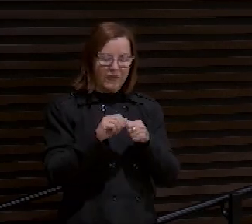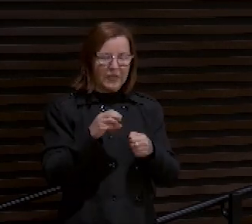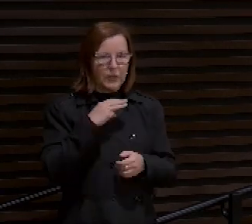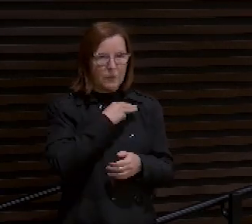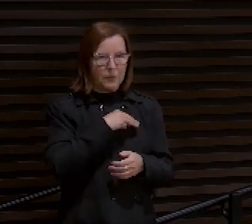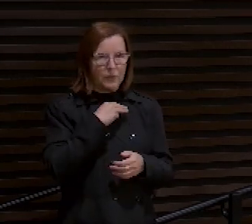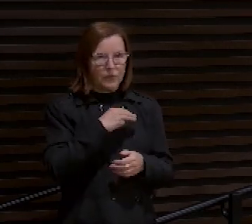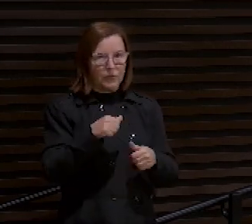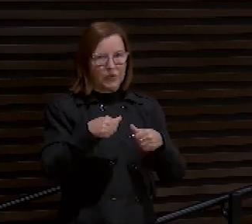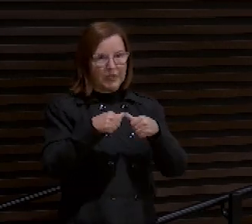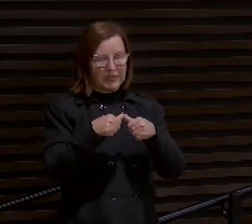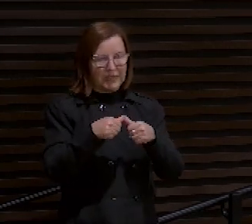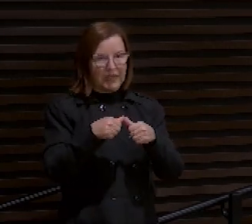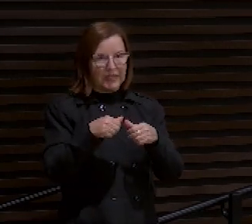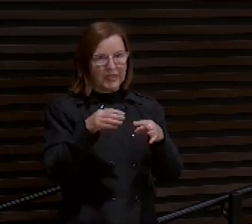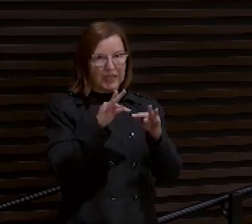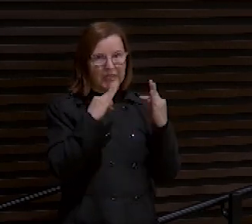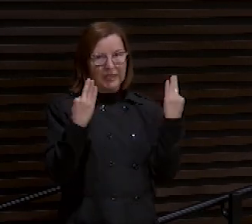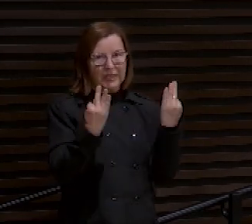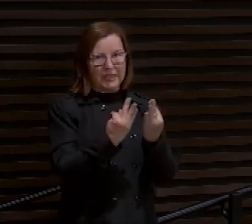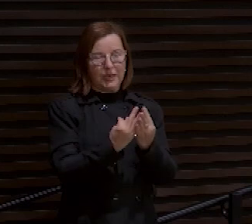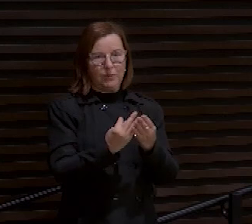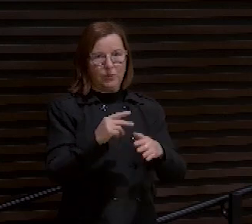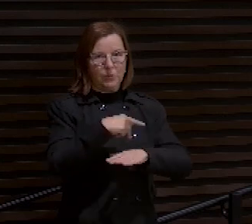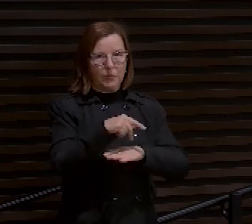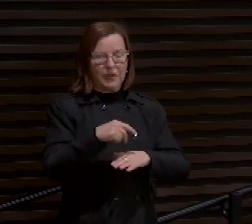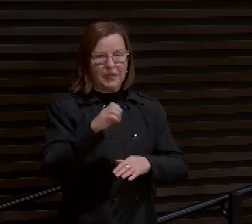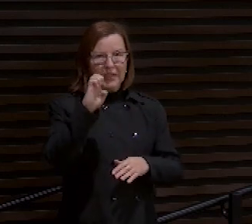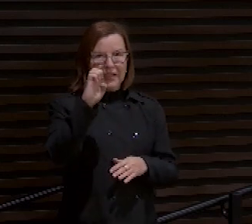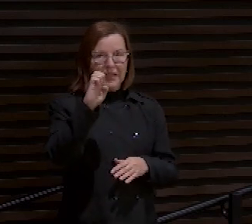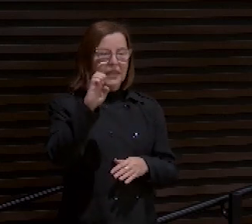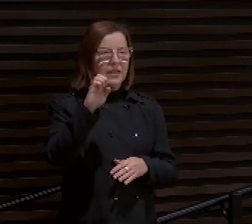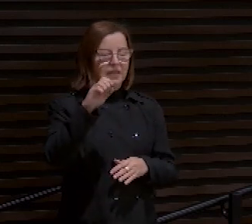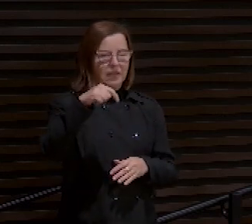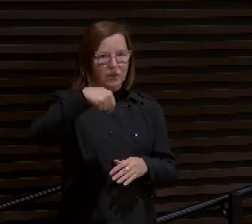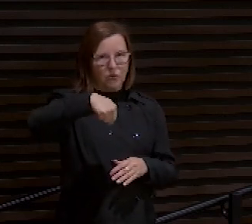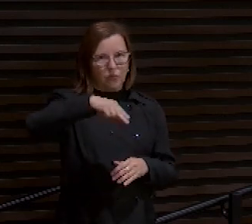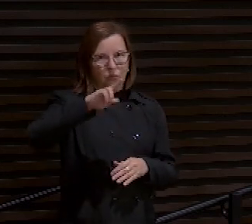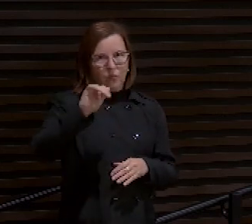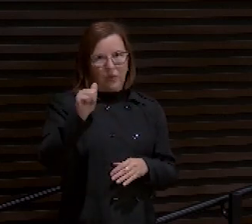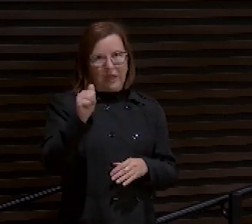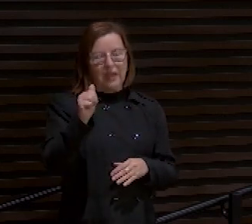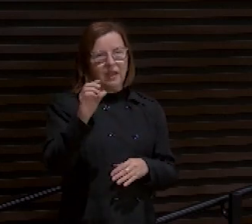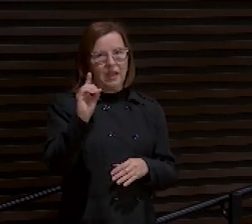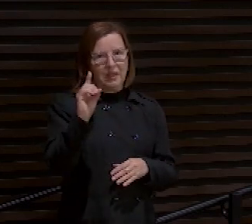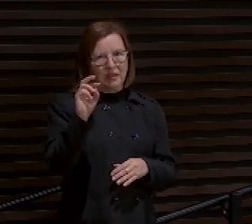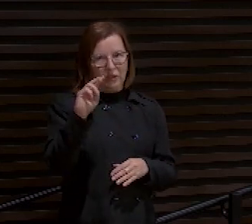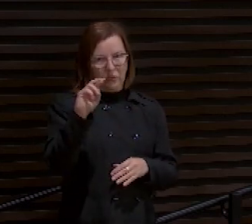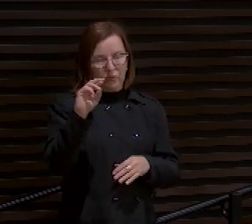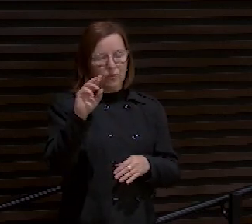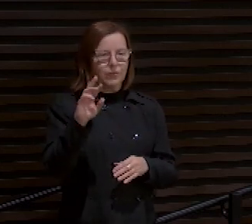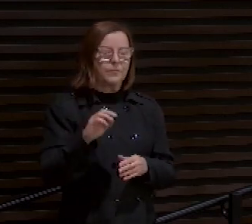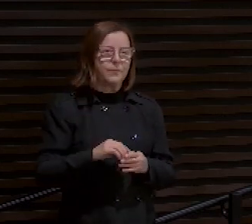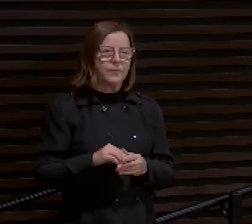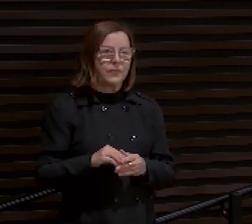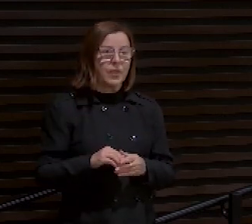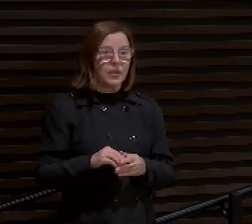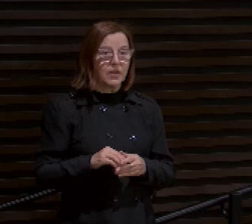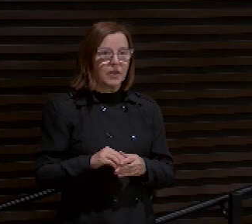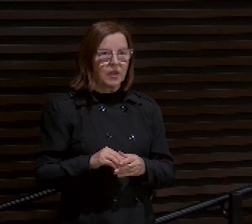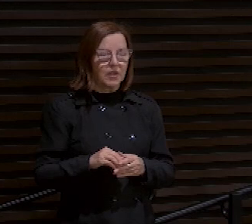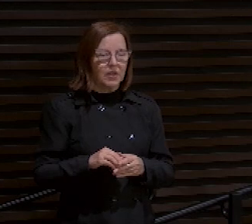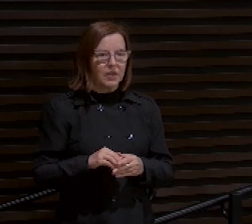Equador. E uma outra coisa que é muito interessante, muito maravilhosa, que o filho do Steve, o Steve é